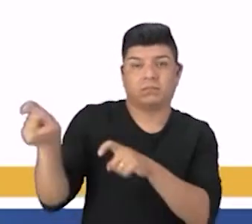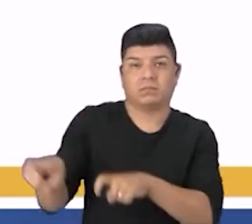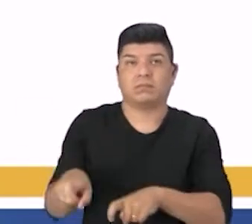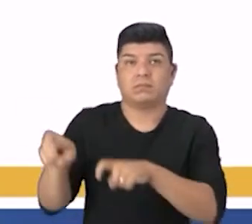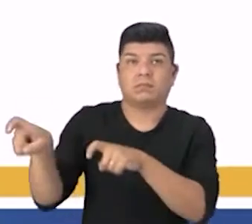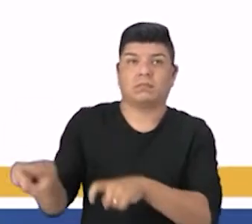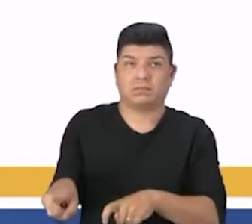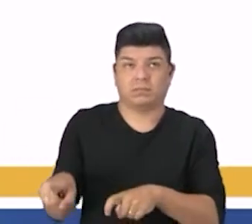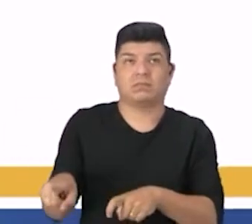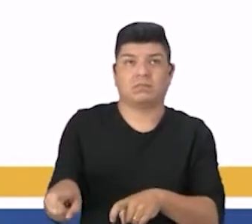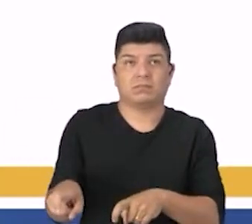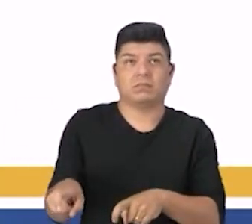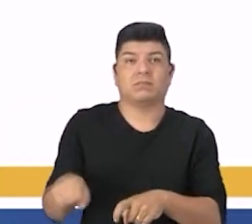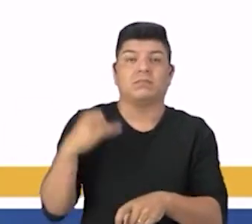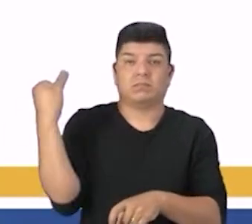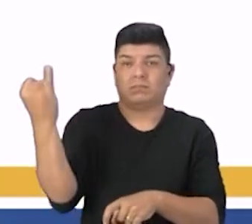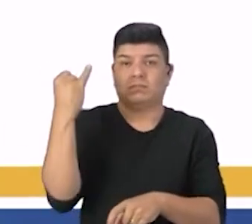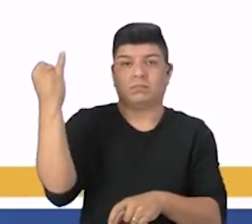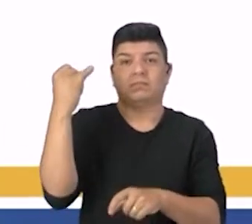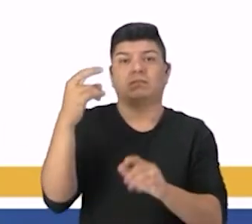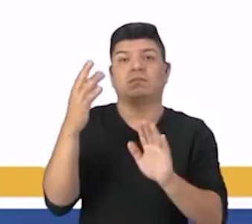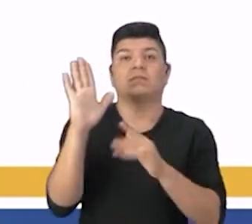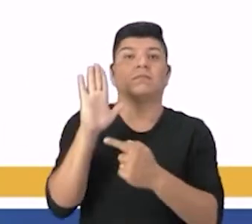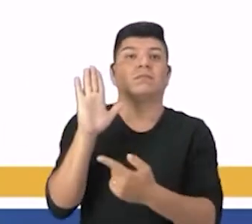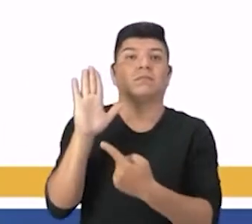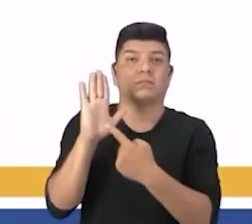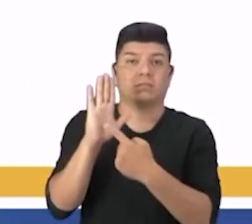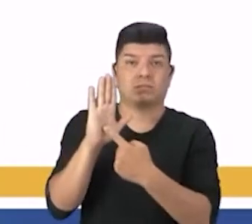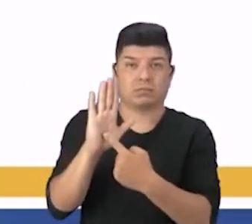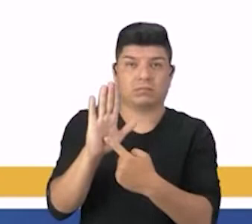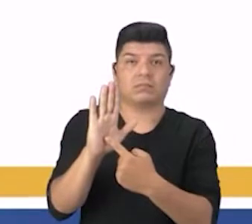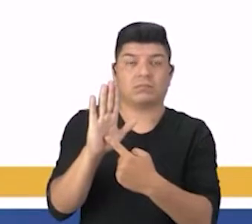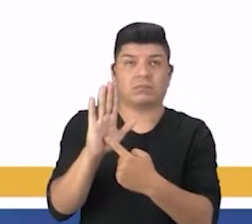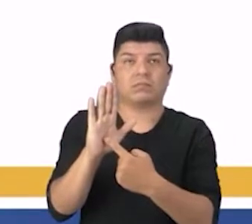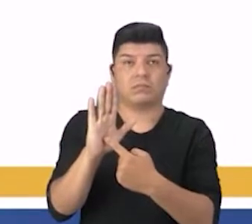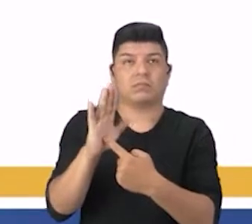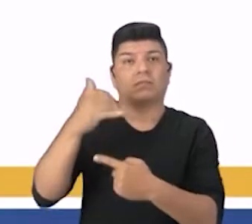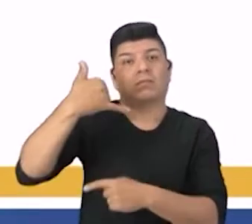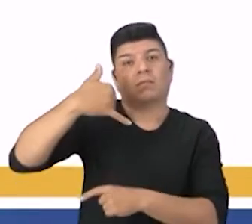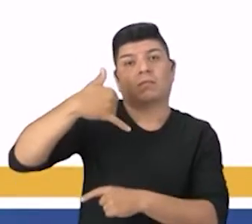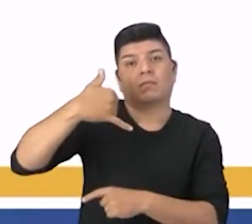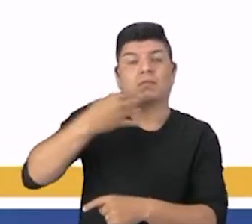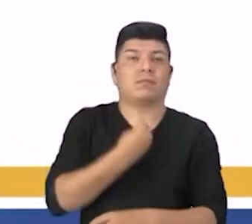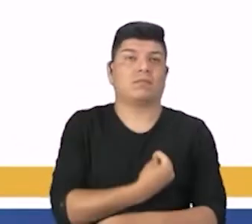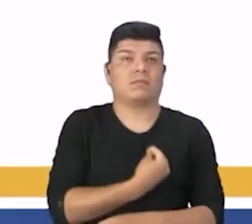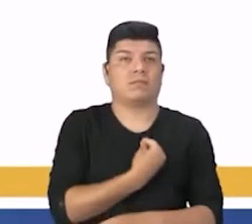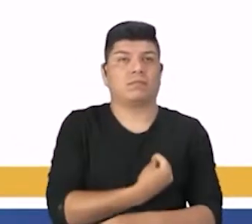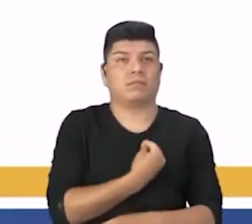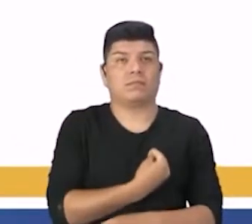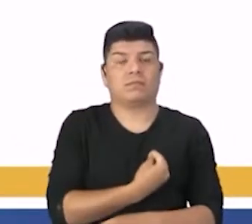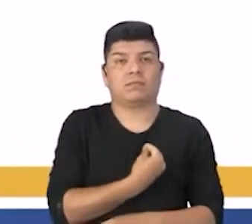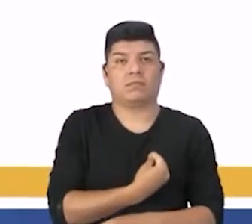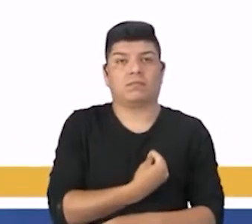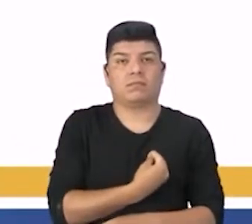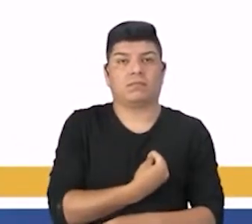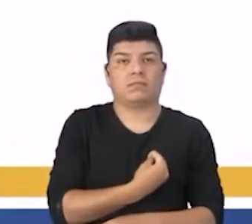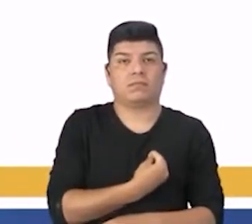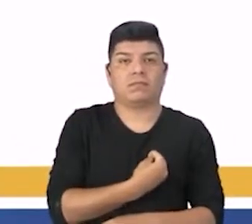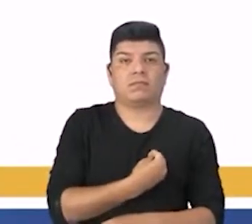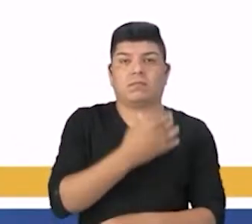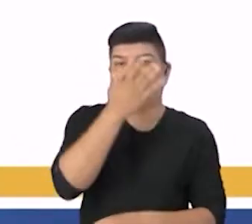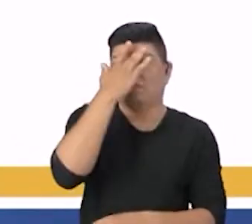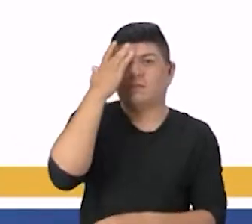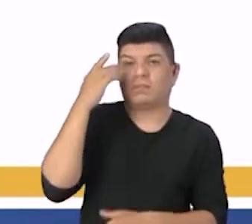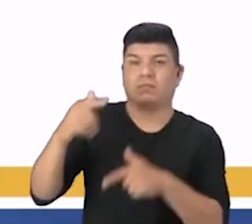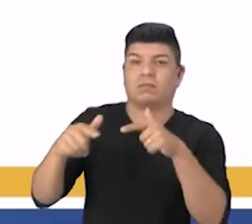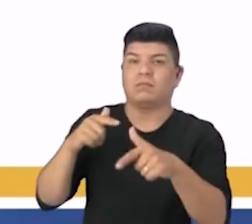agricultura Olha esse dado importante que nós temos aí em relação aos smartphones que estão presentes tanto na para o grande